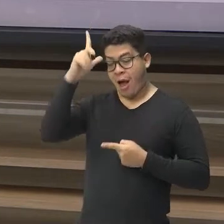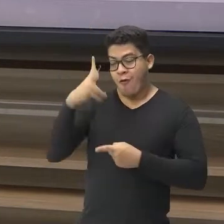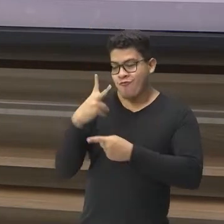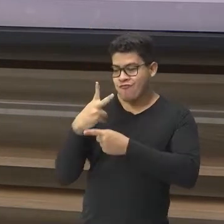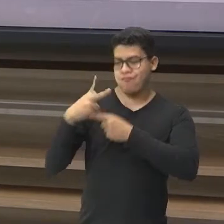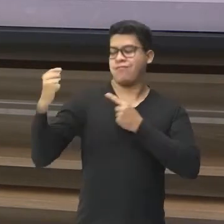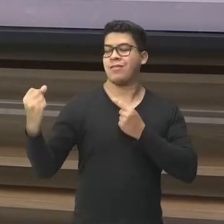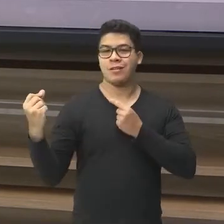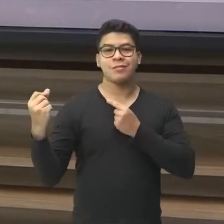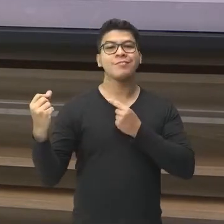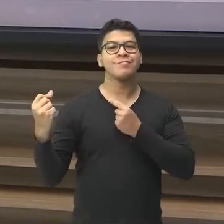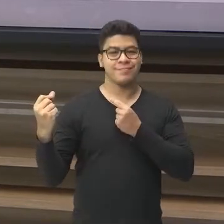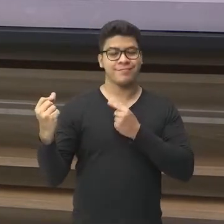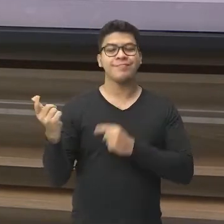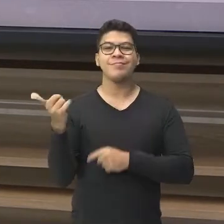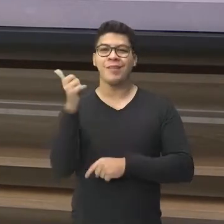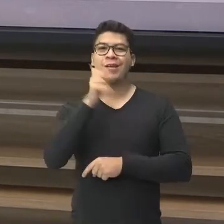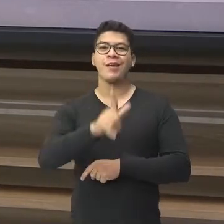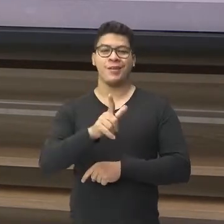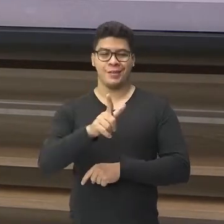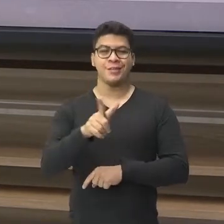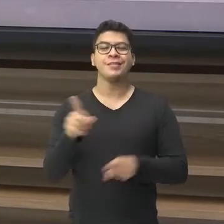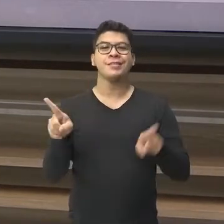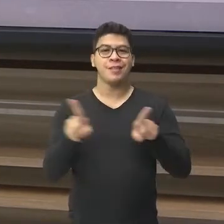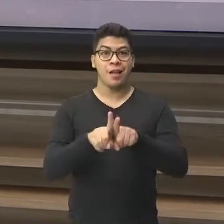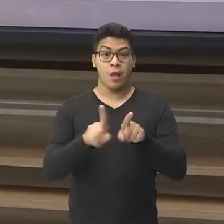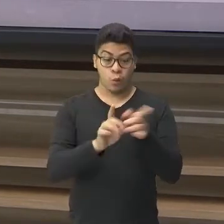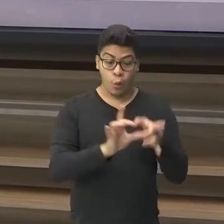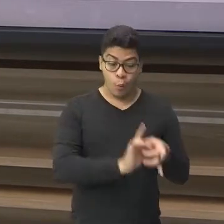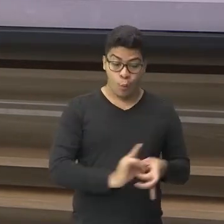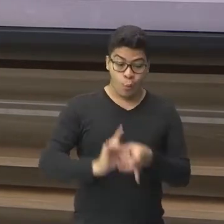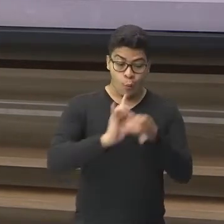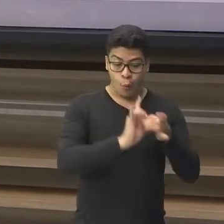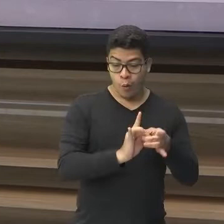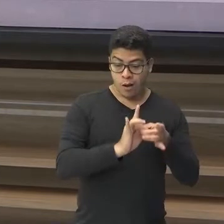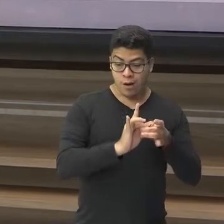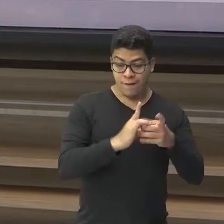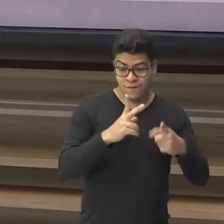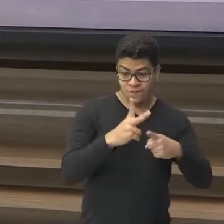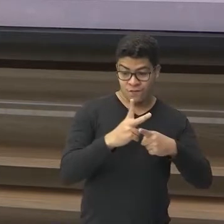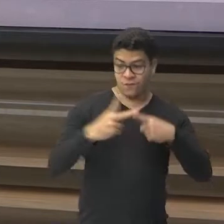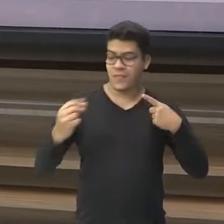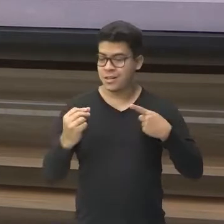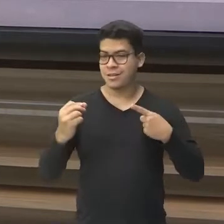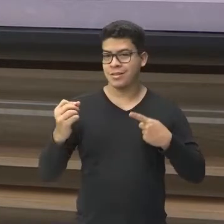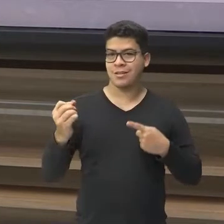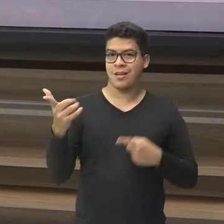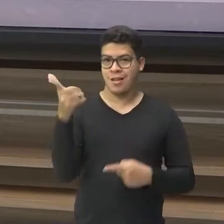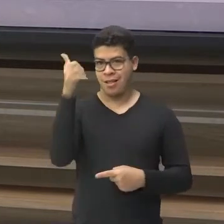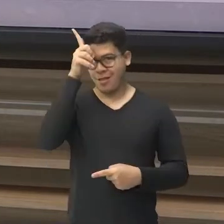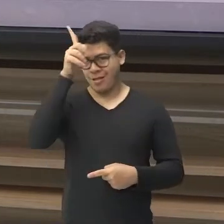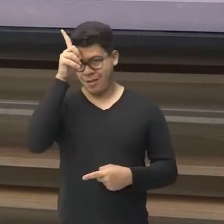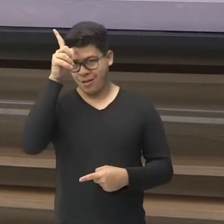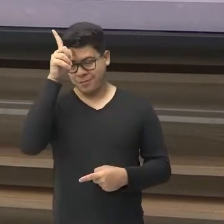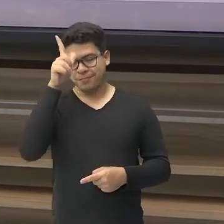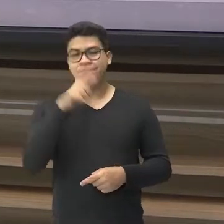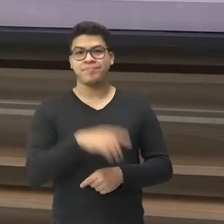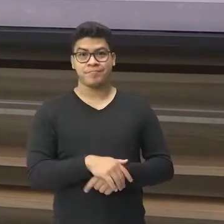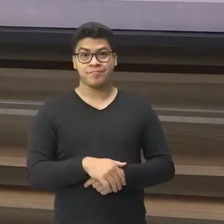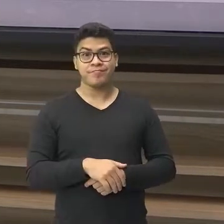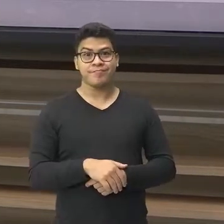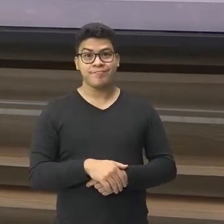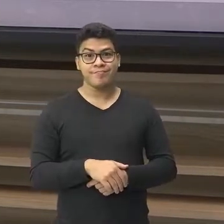vitória dos soviéticos, dos aliados, na verdade, nessa batalha. E nesse momento a gente vai ver a primeira